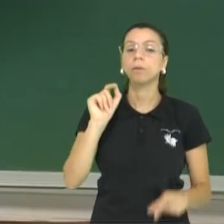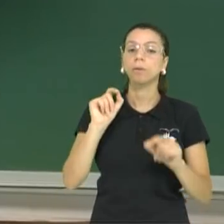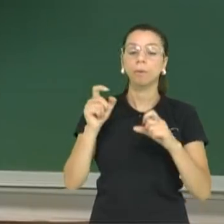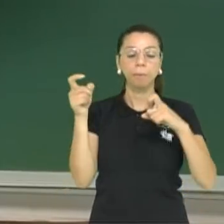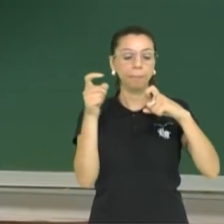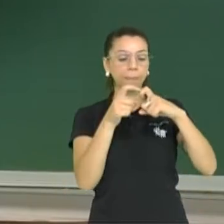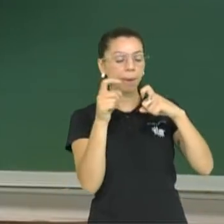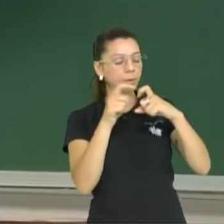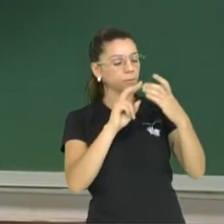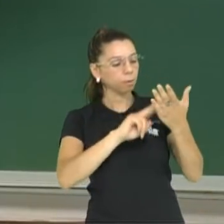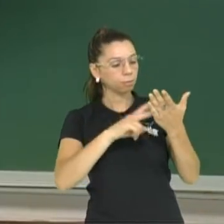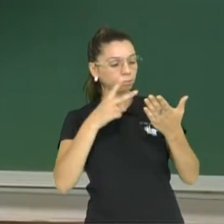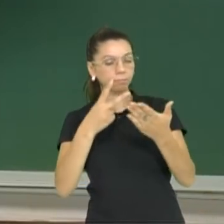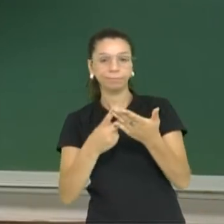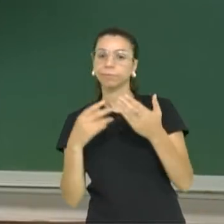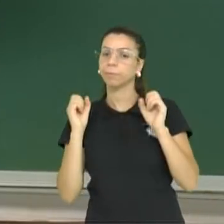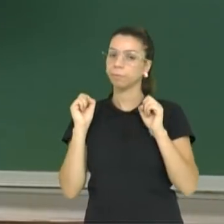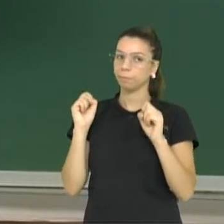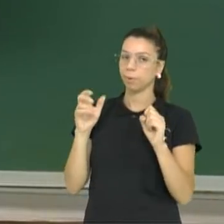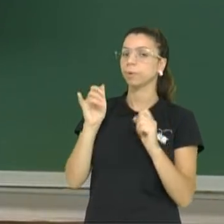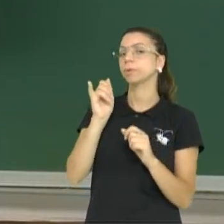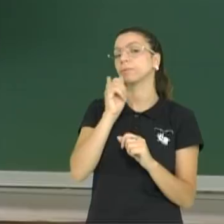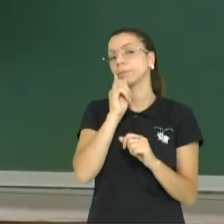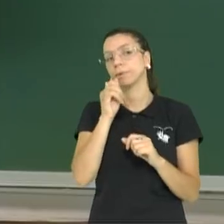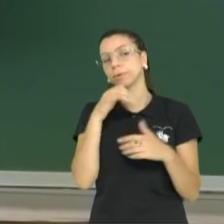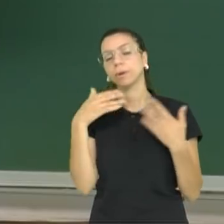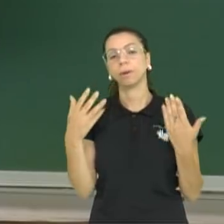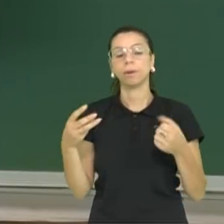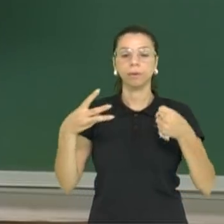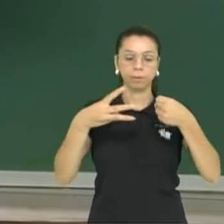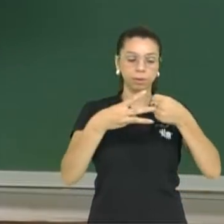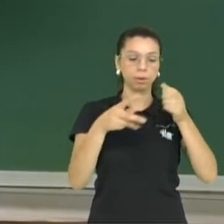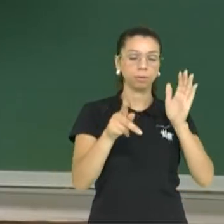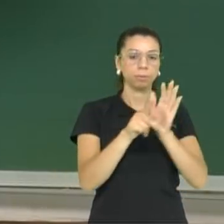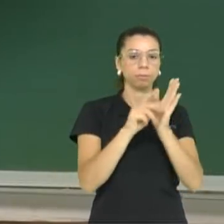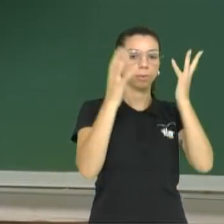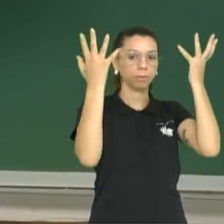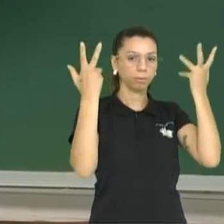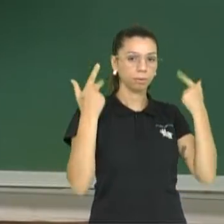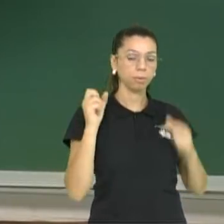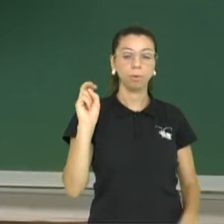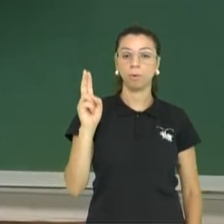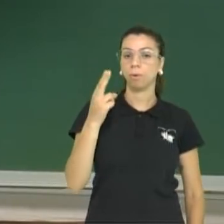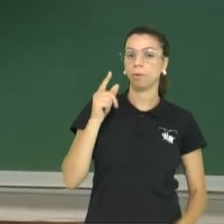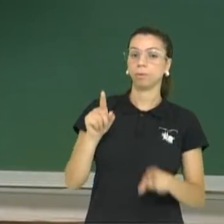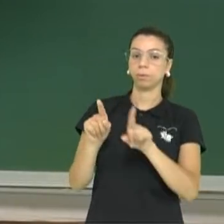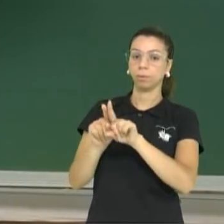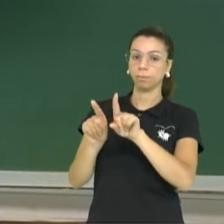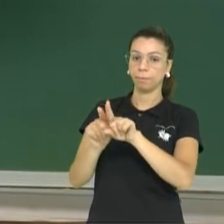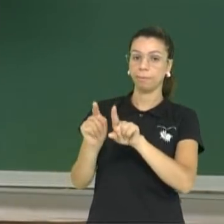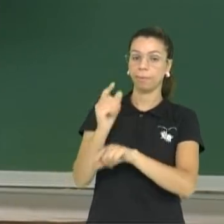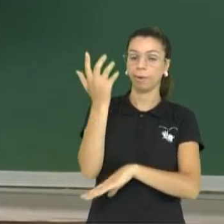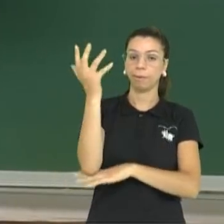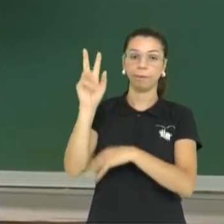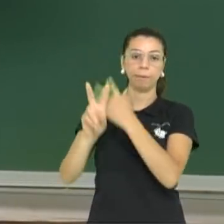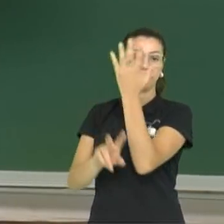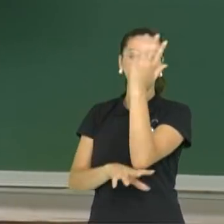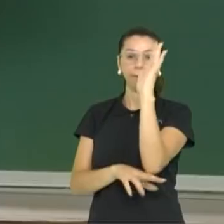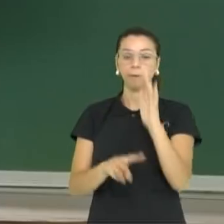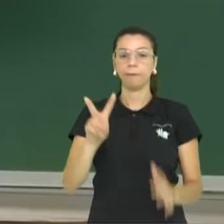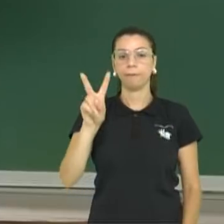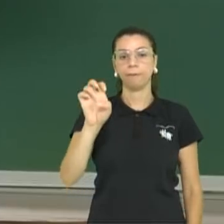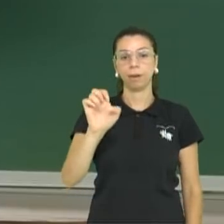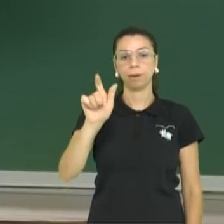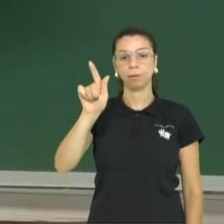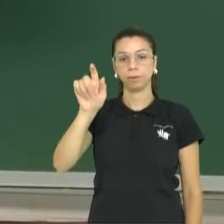essa interpretação. Mas a gente pode ver tanto células animais quanto vegetais nesse instrumento,